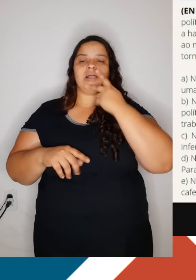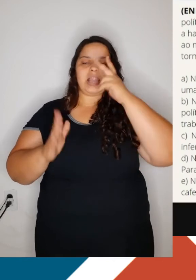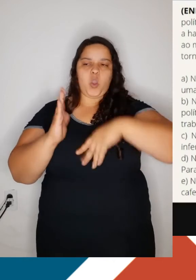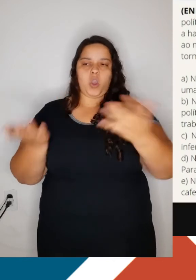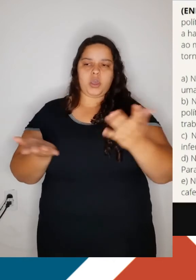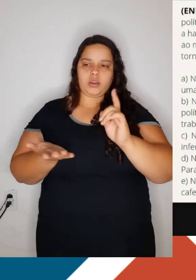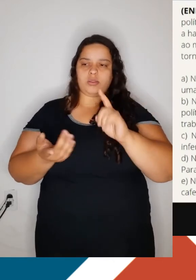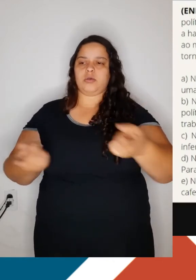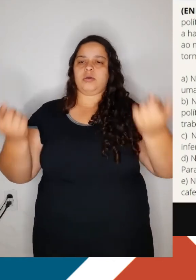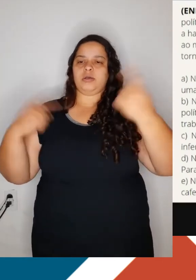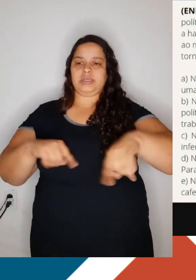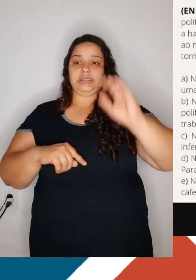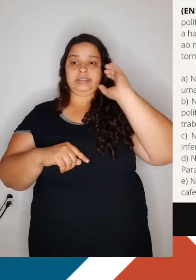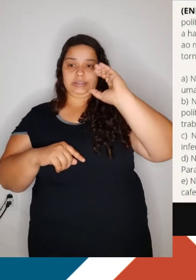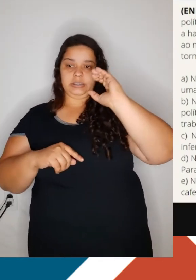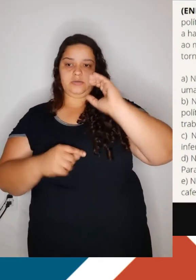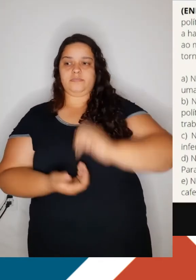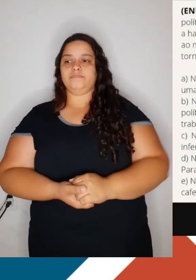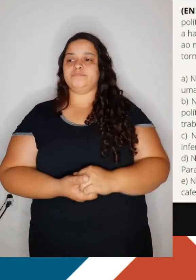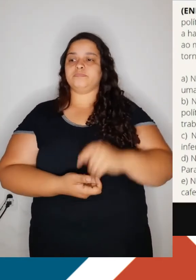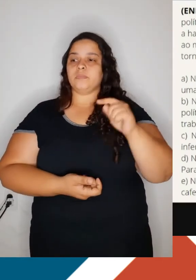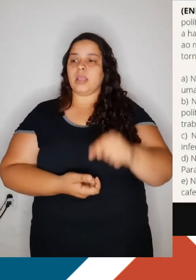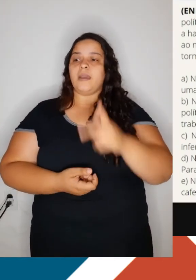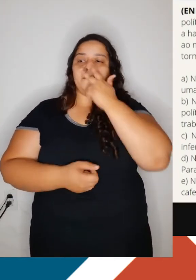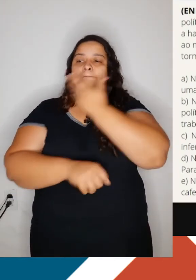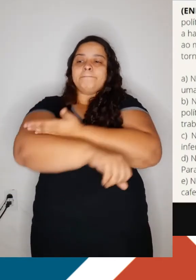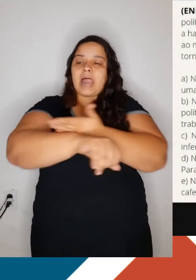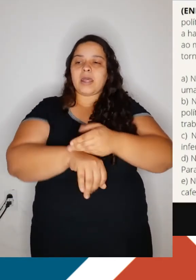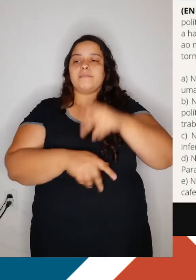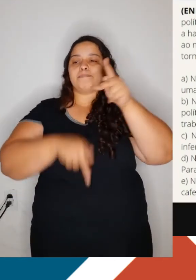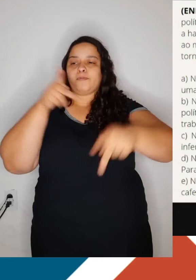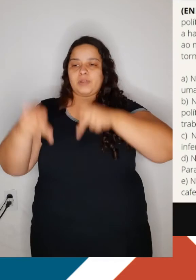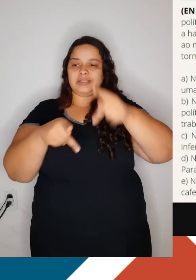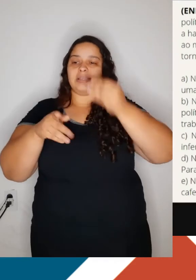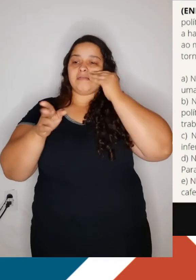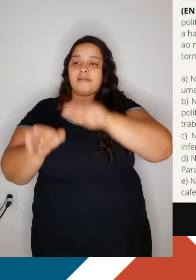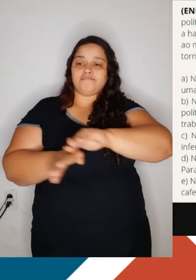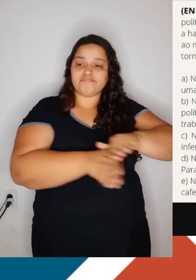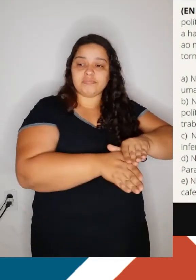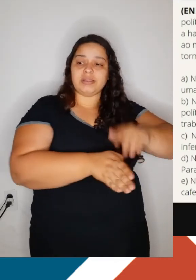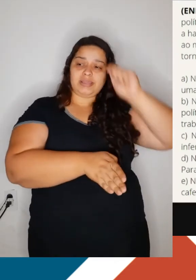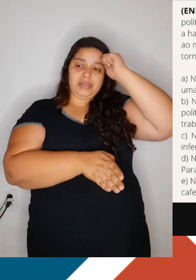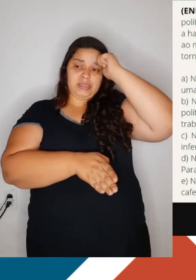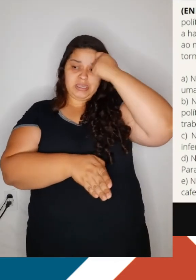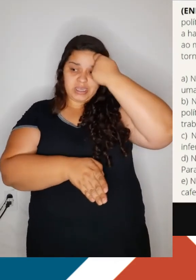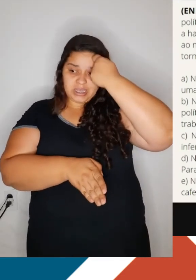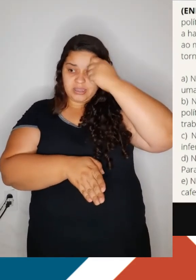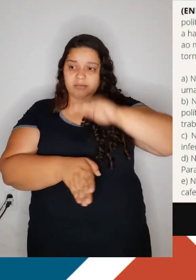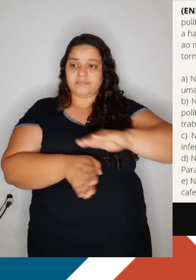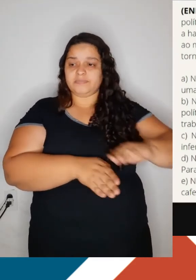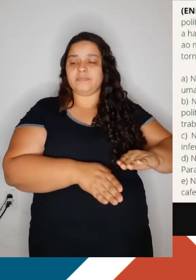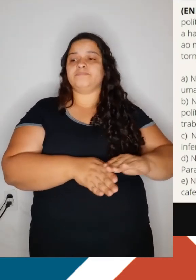B a gente não vai ler agora. Vamos pular para a alternativa C. No branqueamento da população para afastar o predomínio das